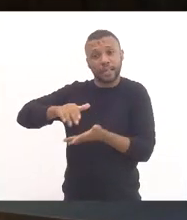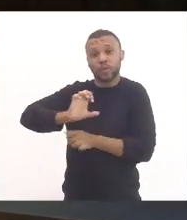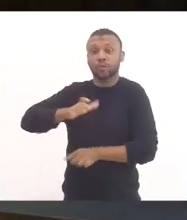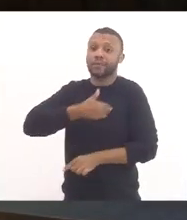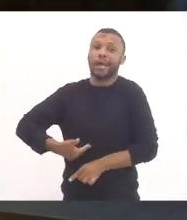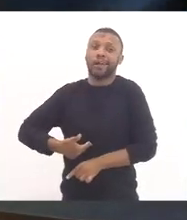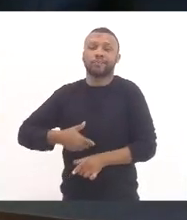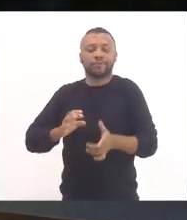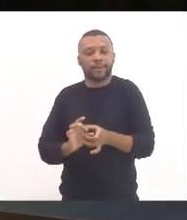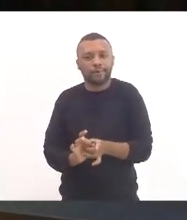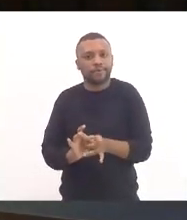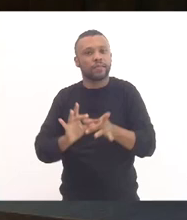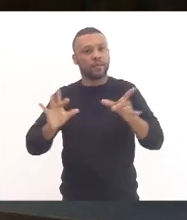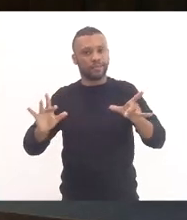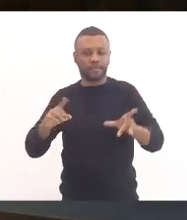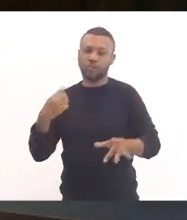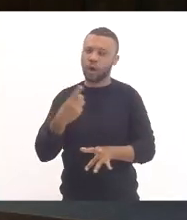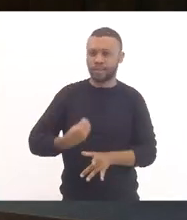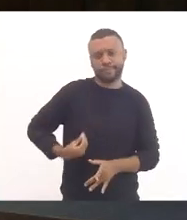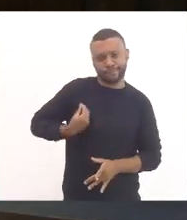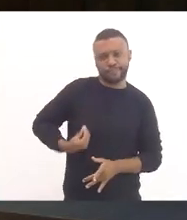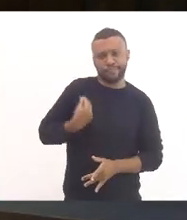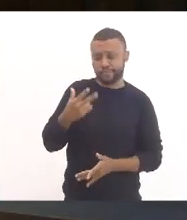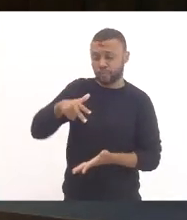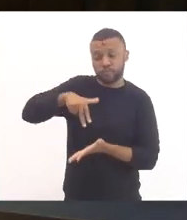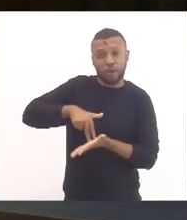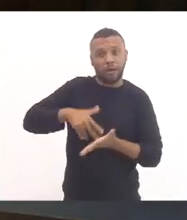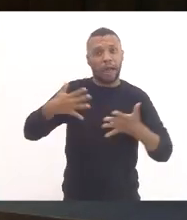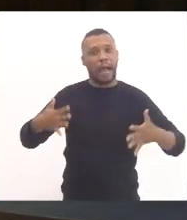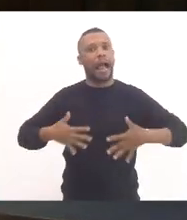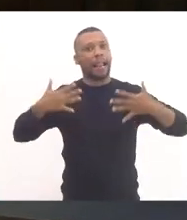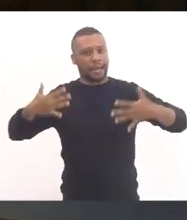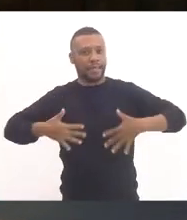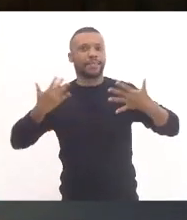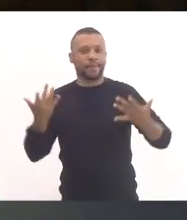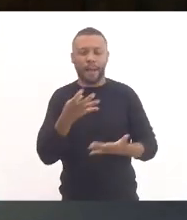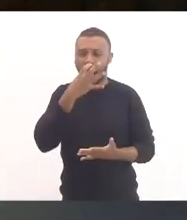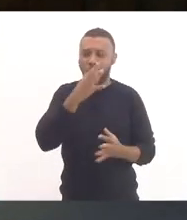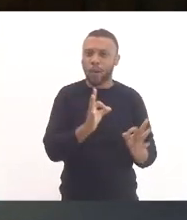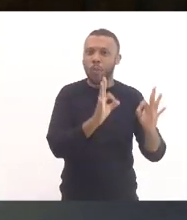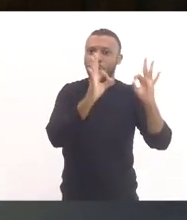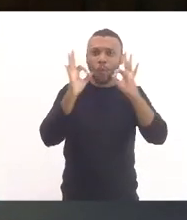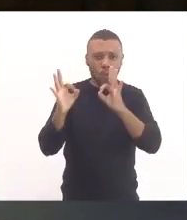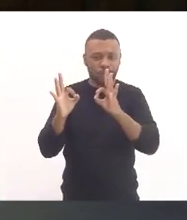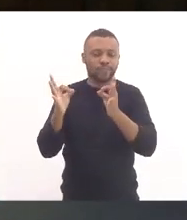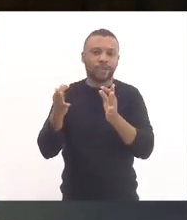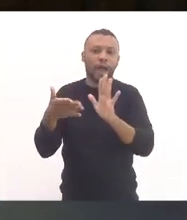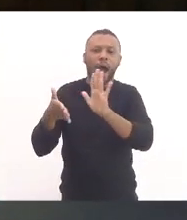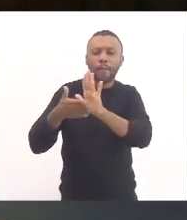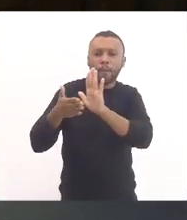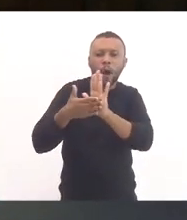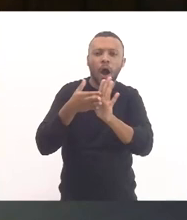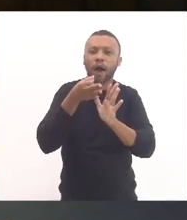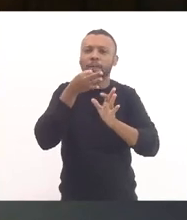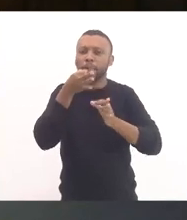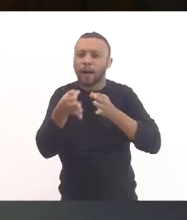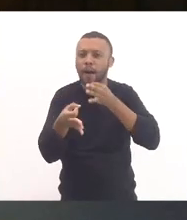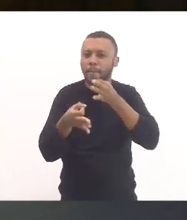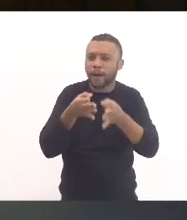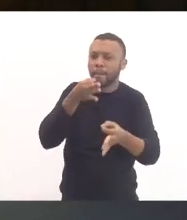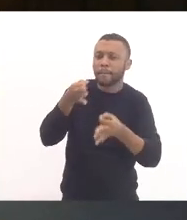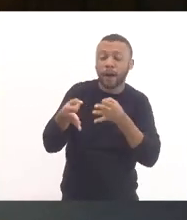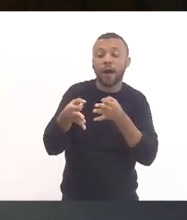nós estamos aqui com toda a alegria para ouvir na as propostas e